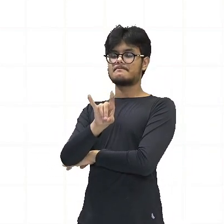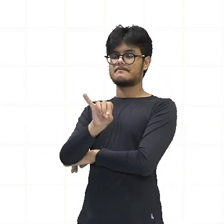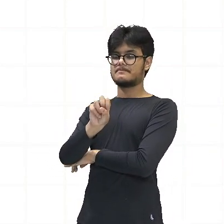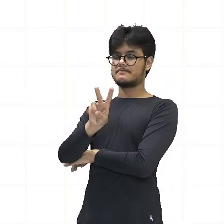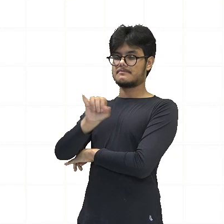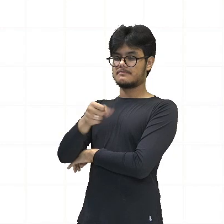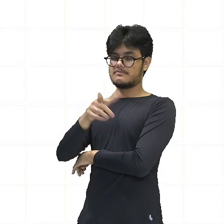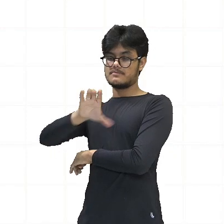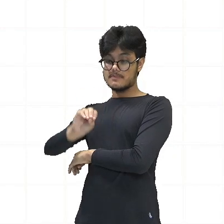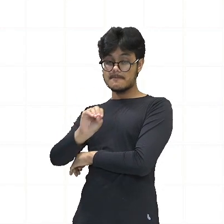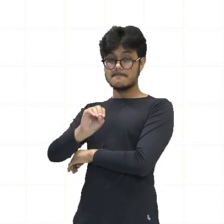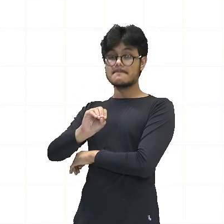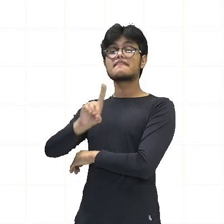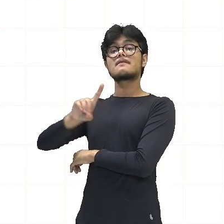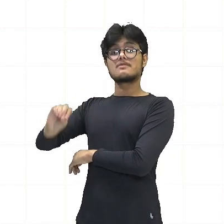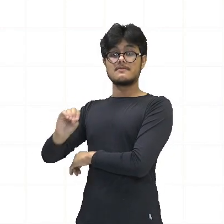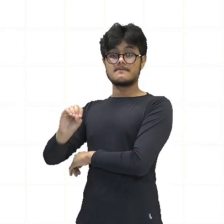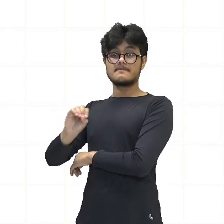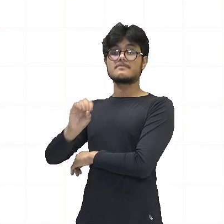e é uma característica aí